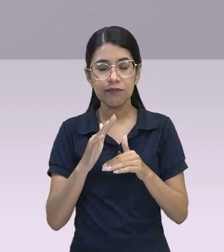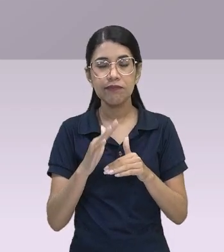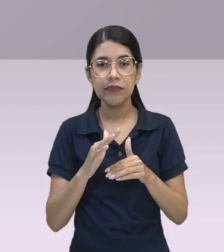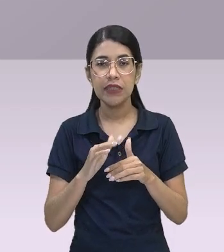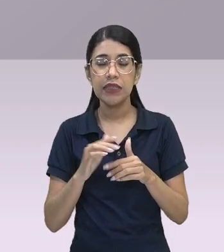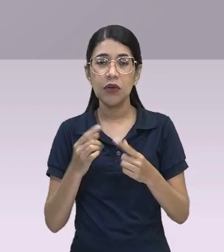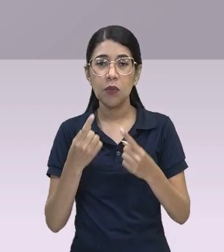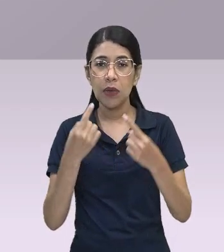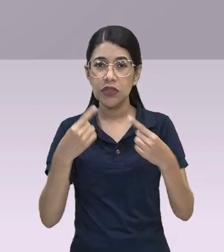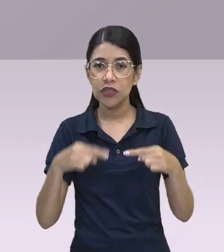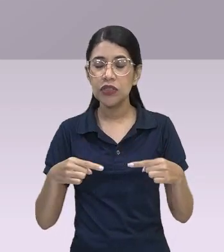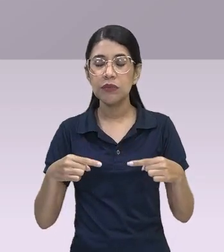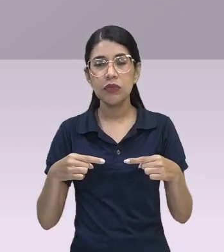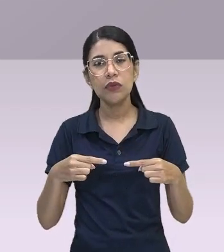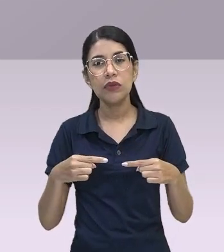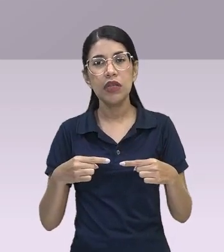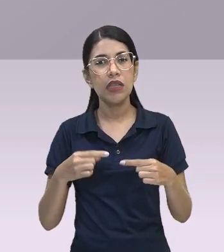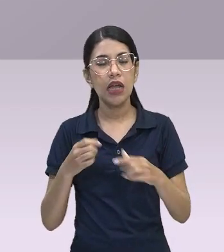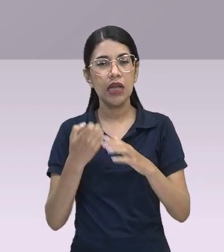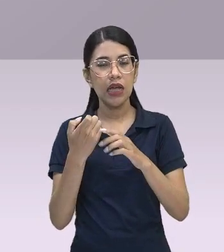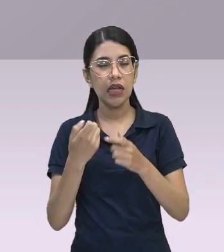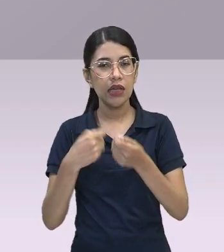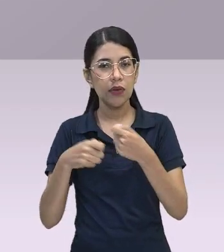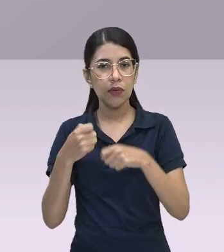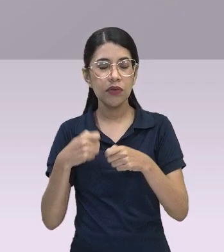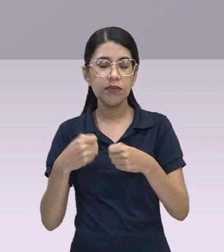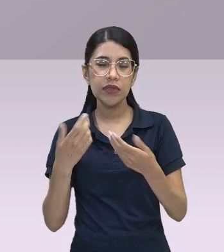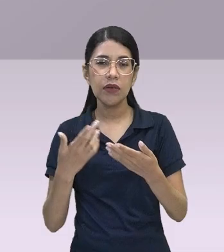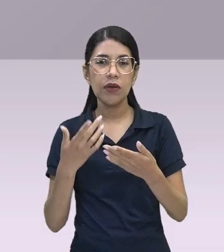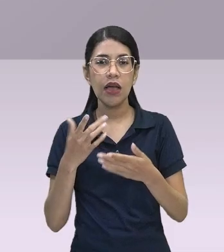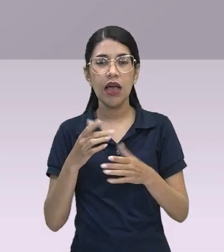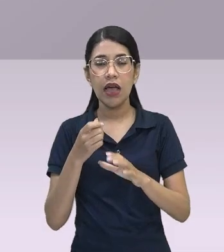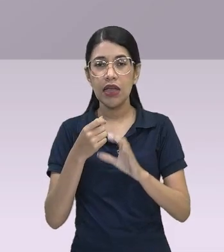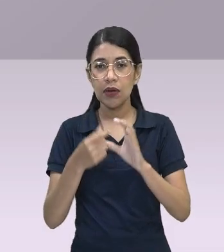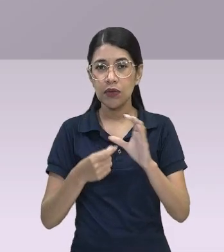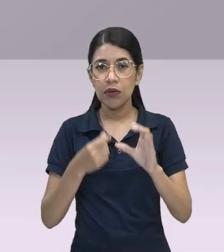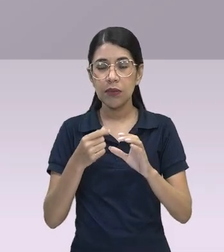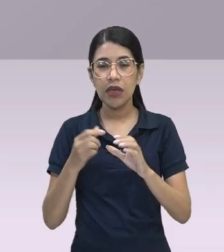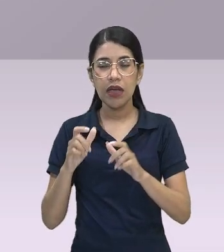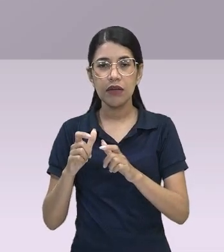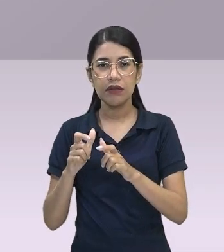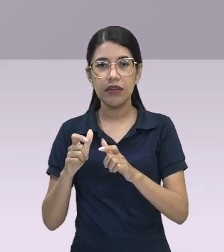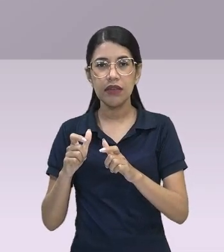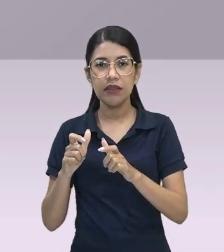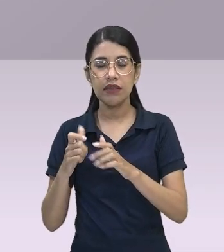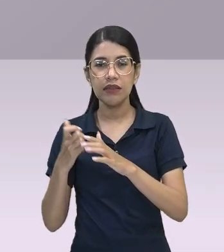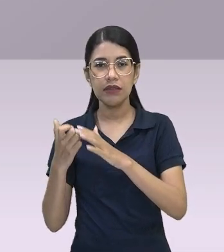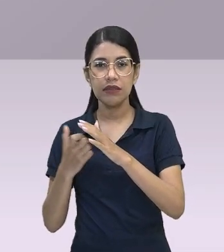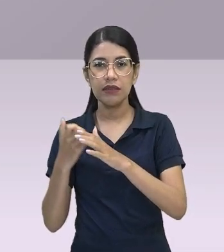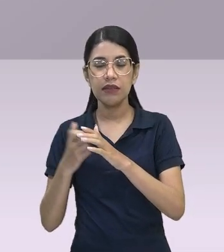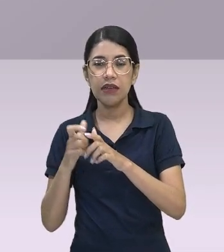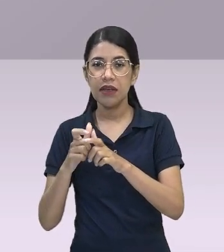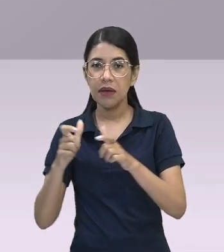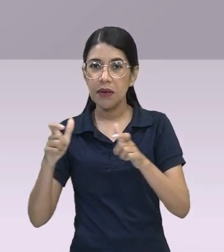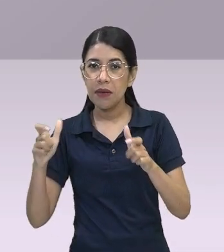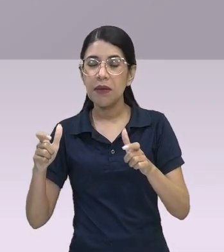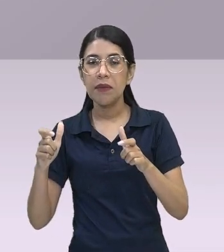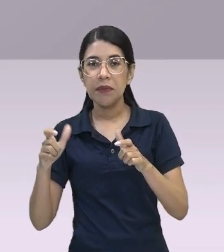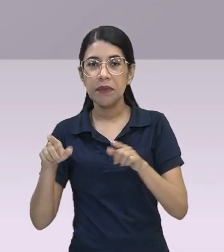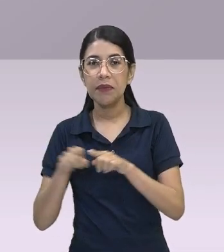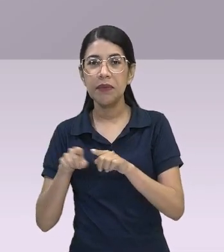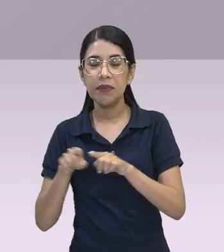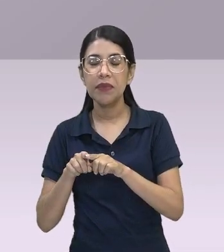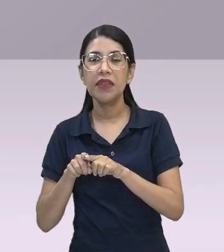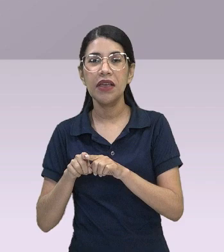guerra econômica, vocês devem imaginar que o capitalista, a empresa mais grande, mais forte, vai poder manter